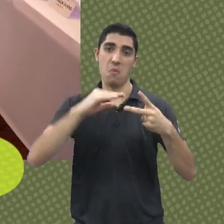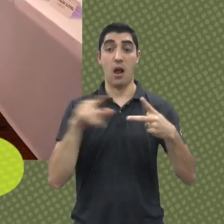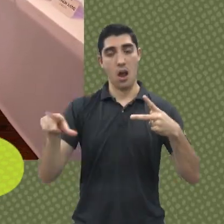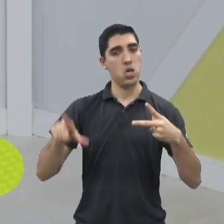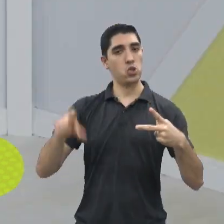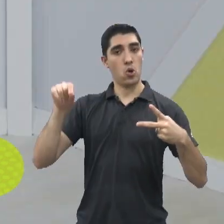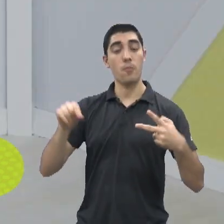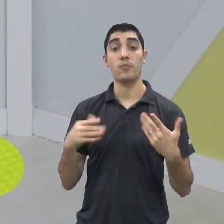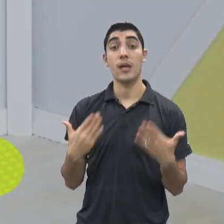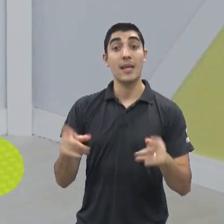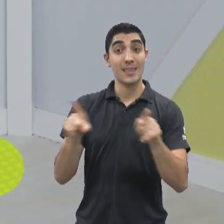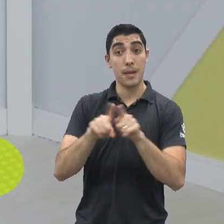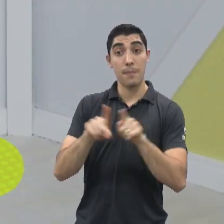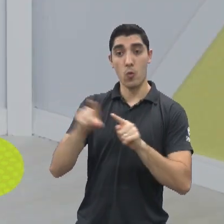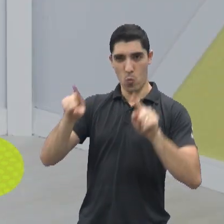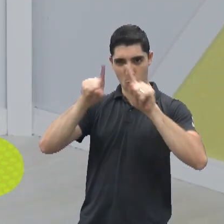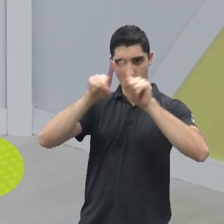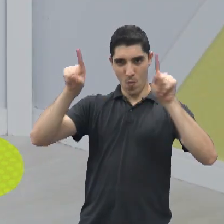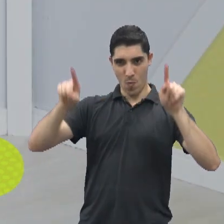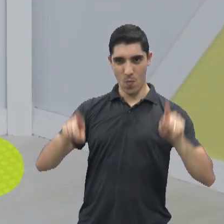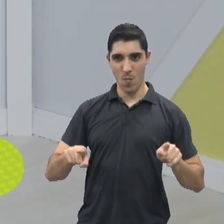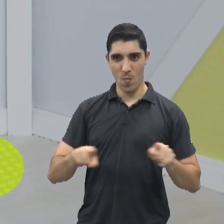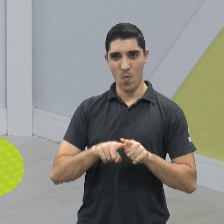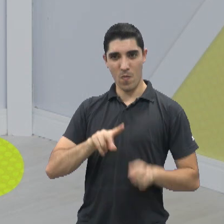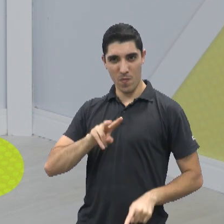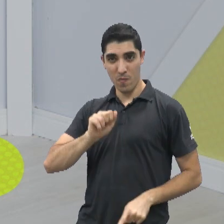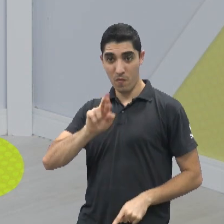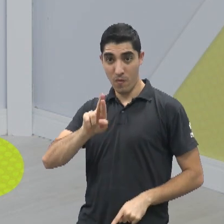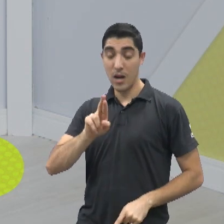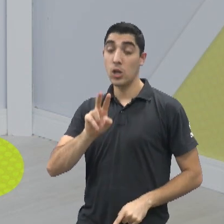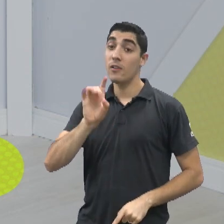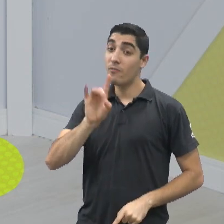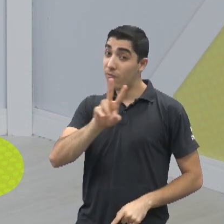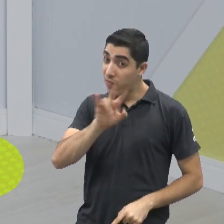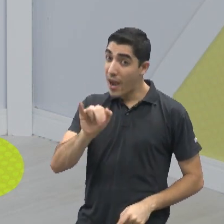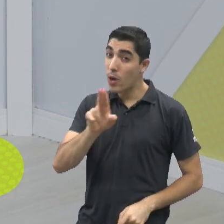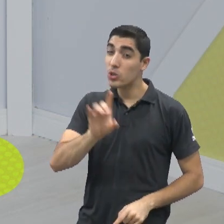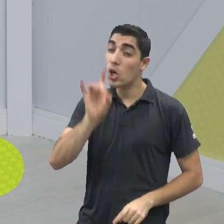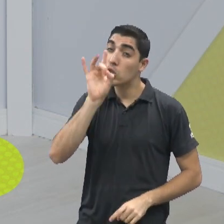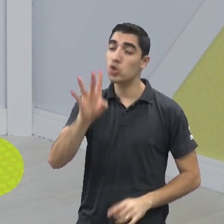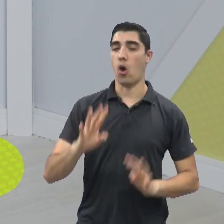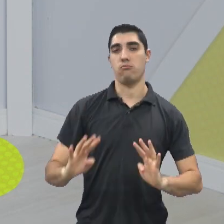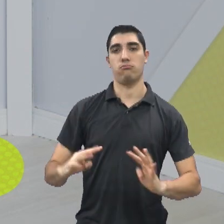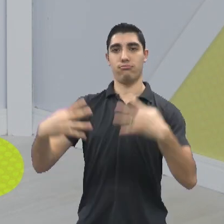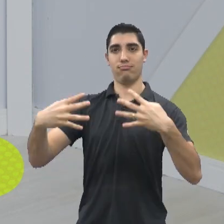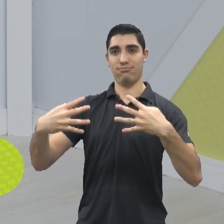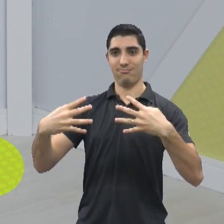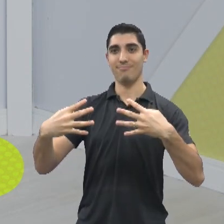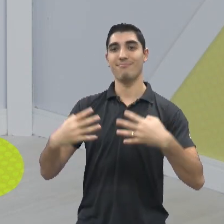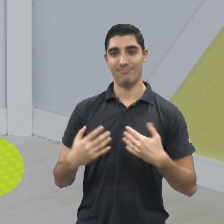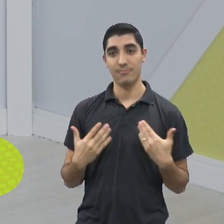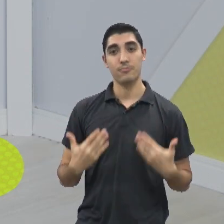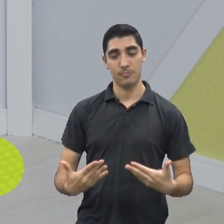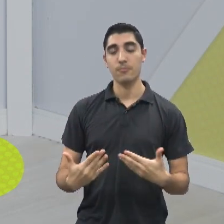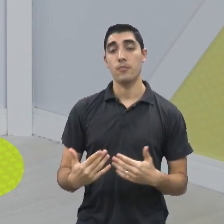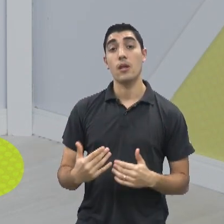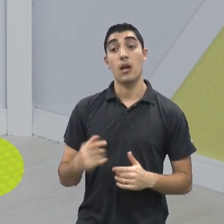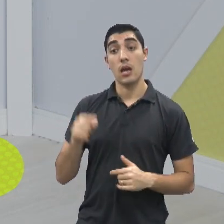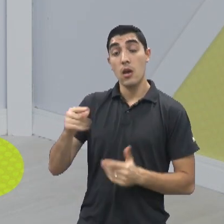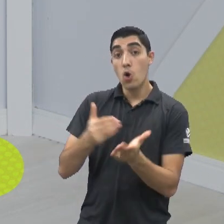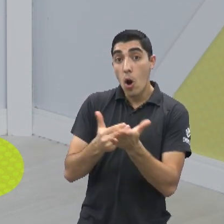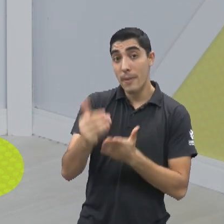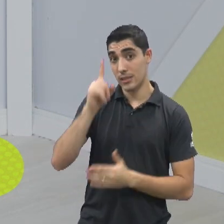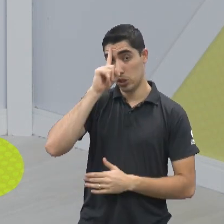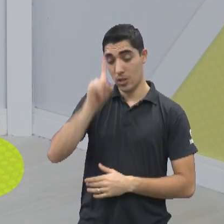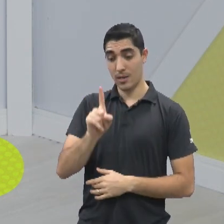ano, será utilizado a partir das quartas de final, o que fez falta em 2020. A competição tem data de início prevista para 15